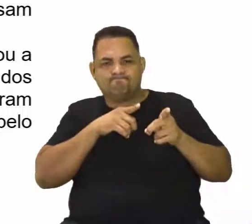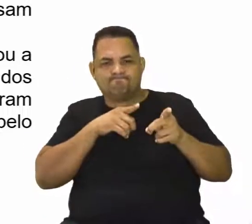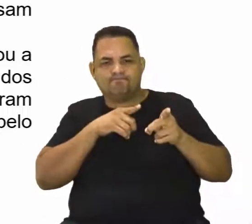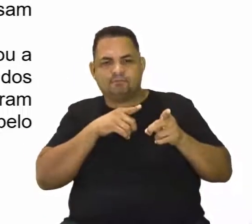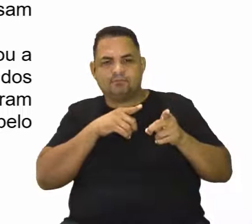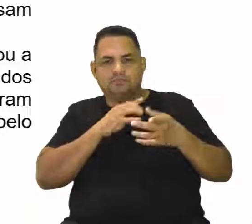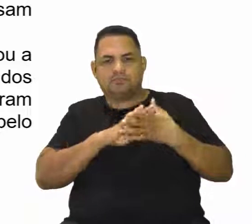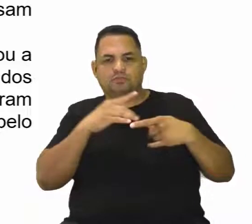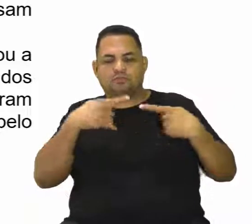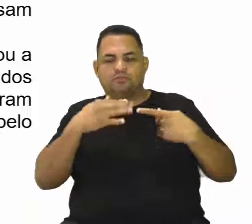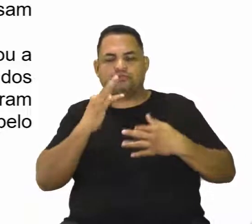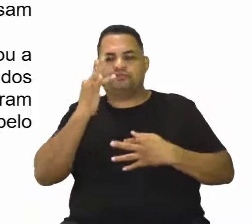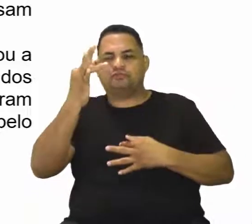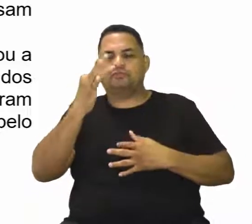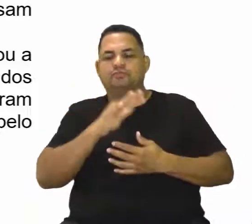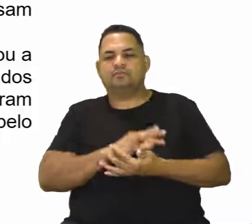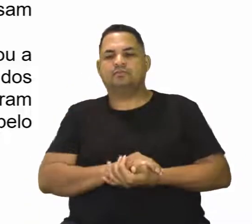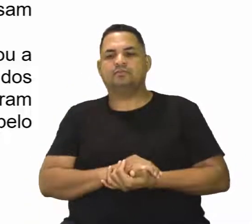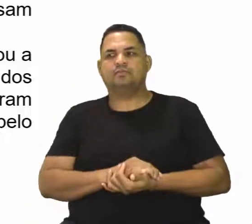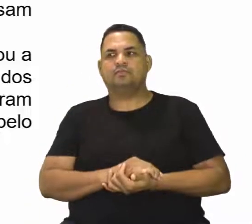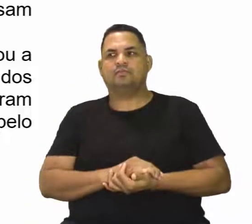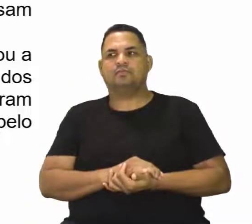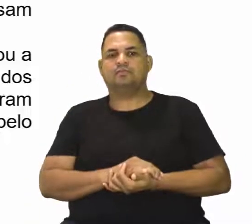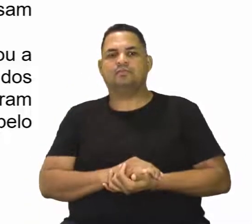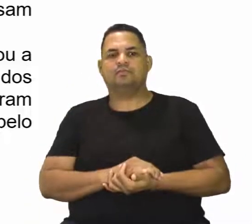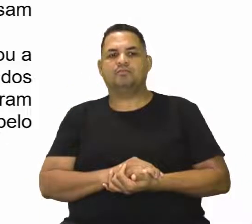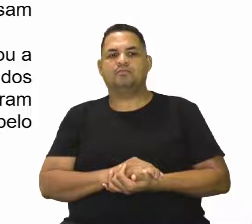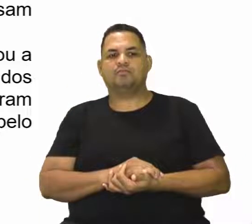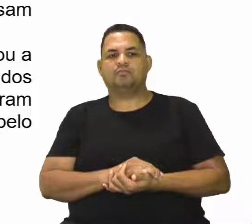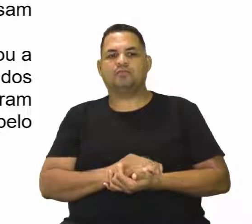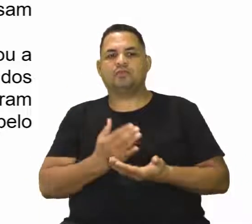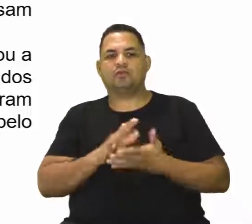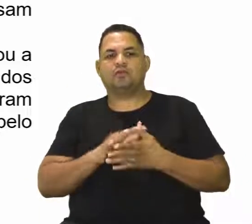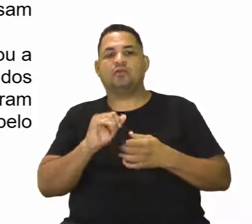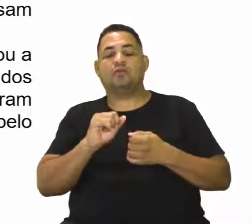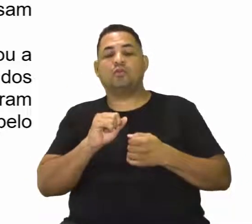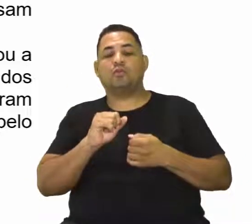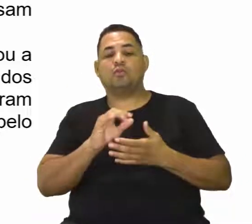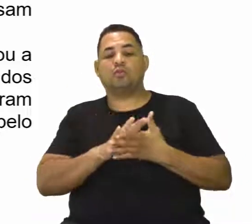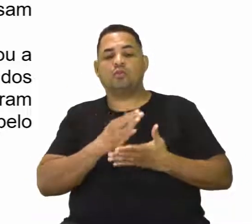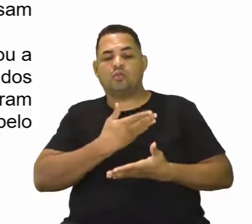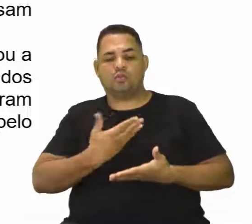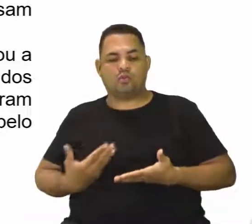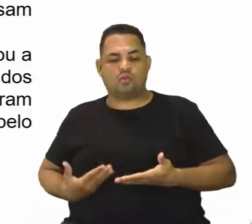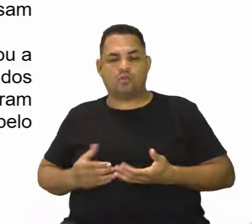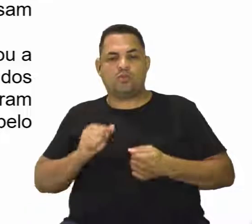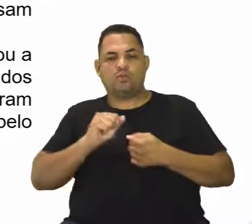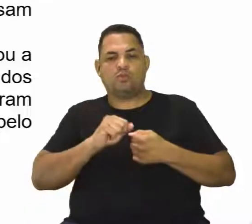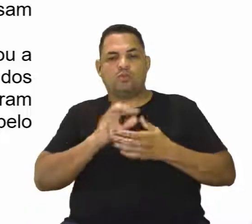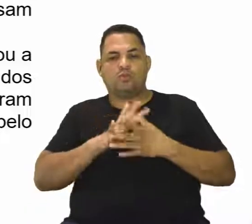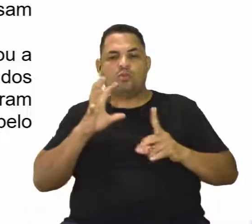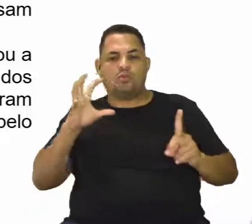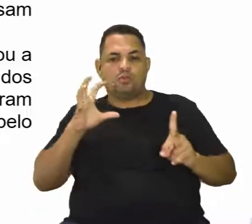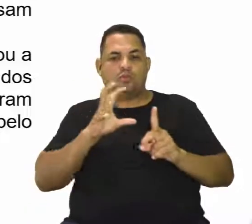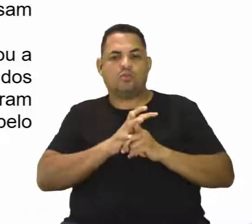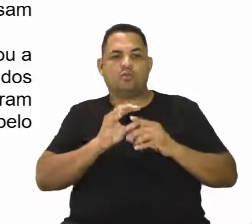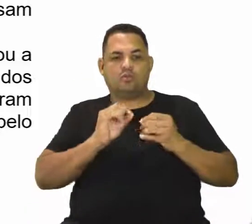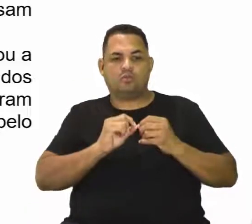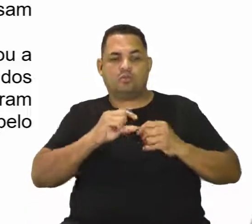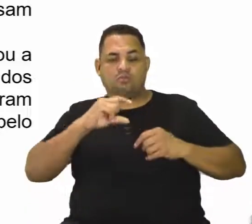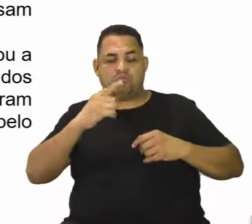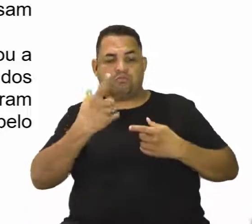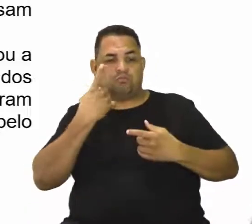política Futura se lembra se a reação do governo norte-americano aos atentados